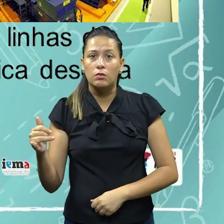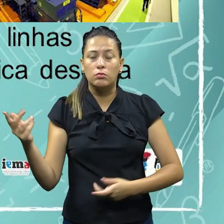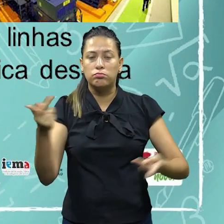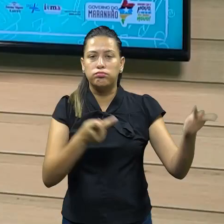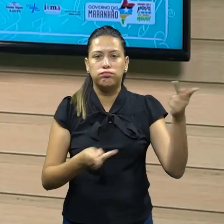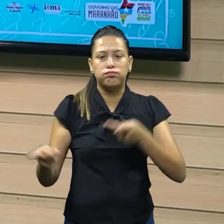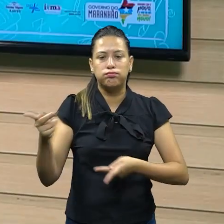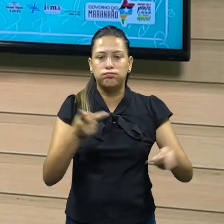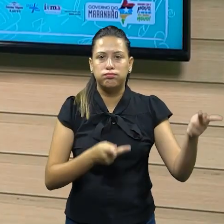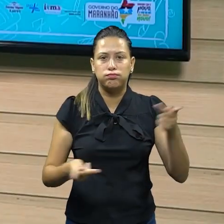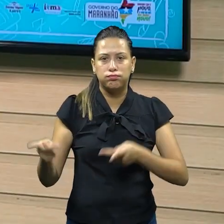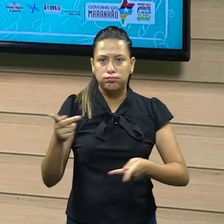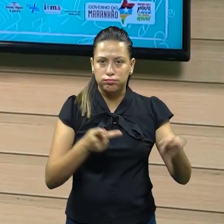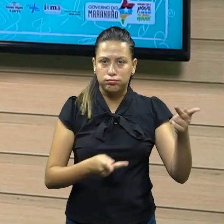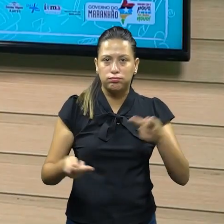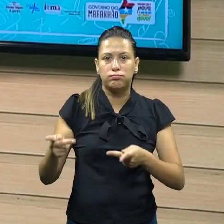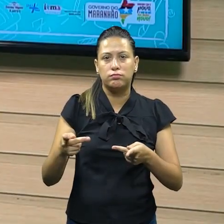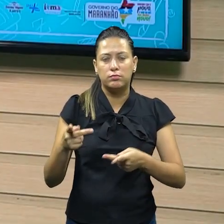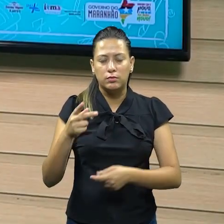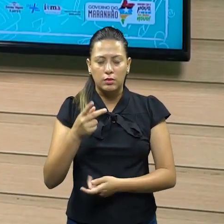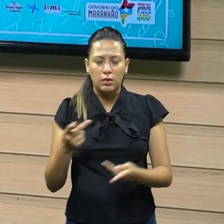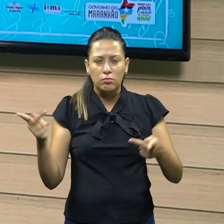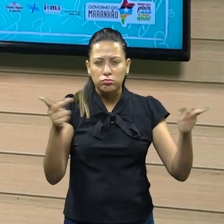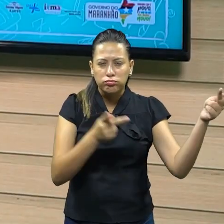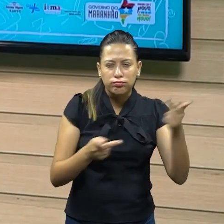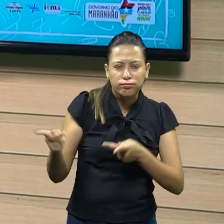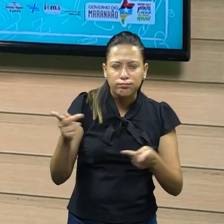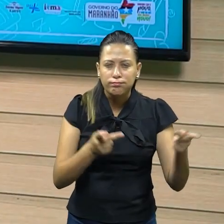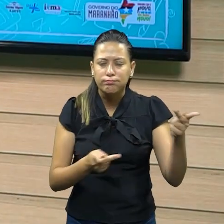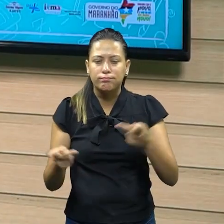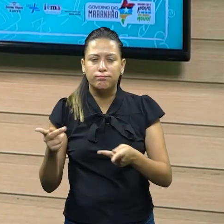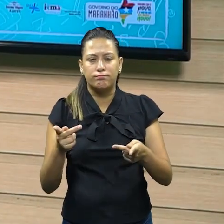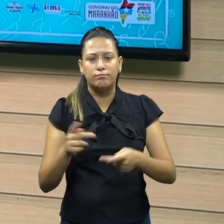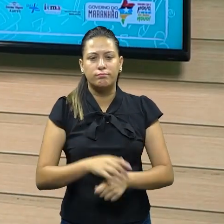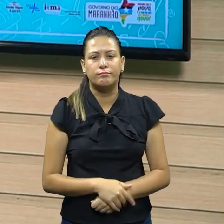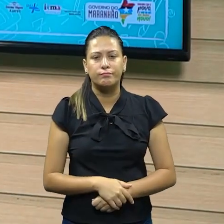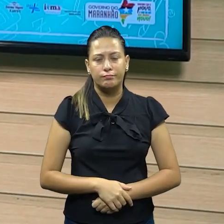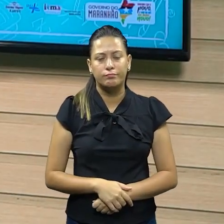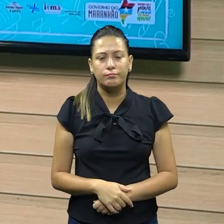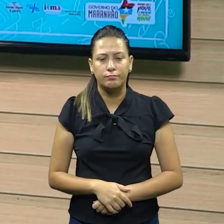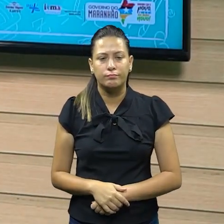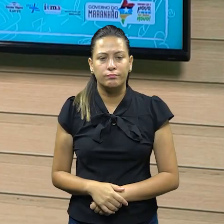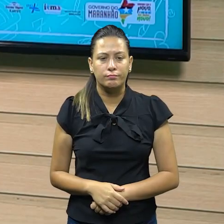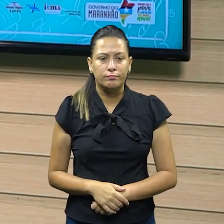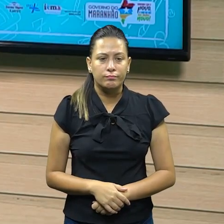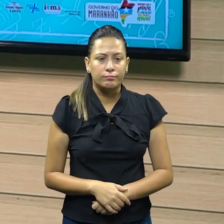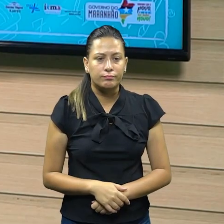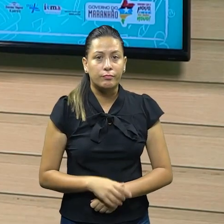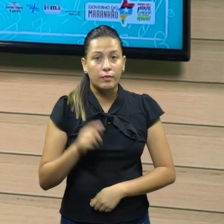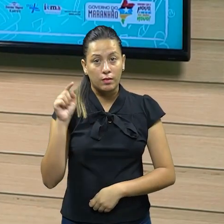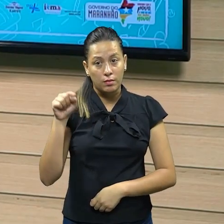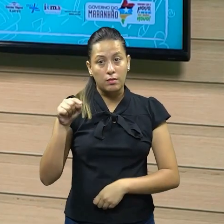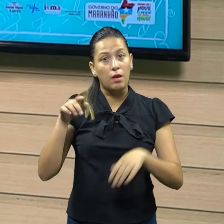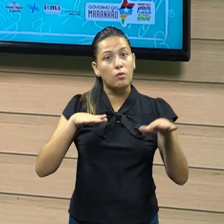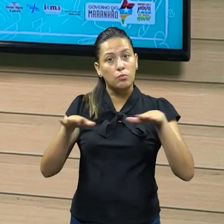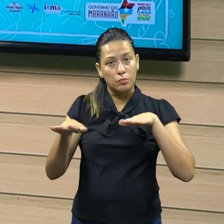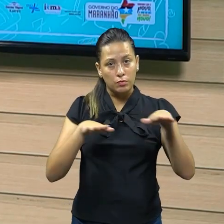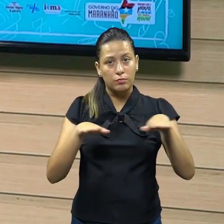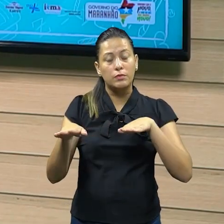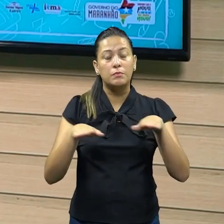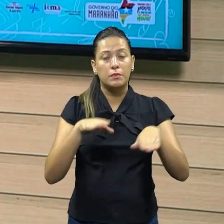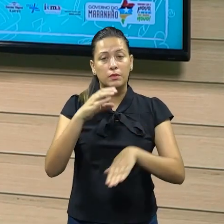eólica, tá? Com a força do vento. Essas torres também com movimento, energia